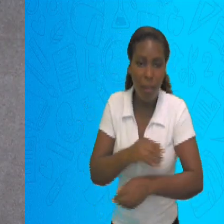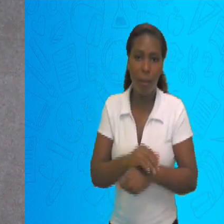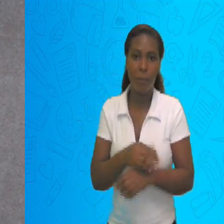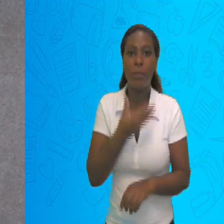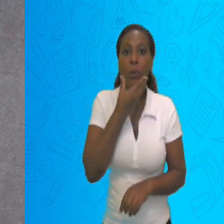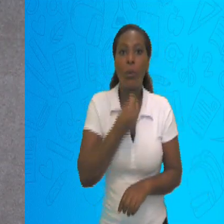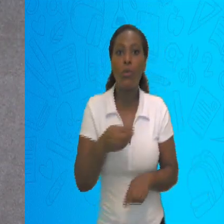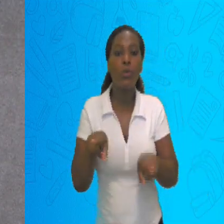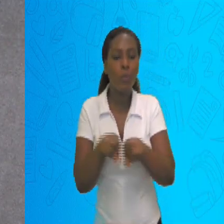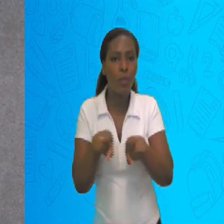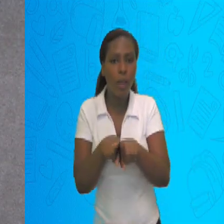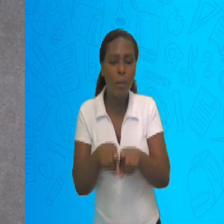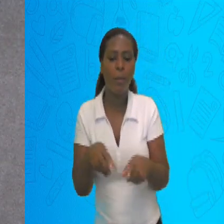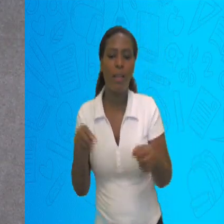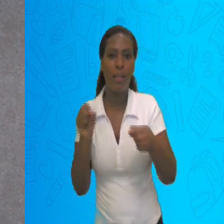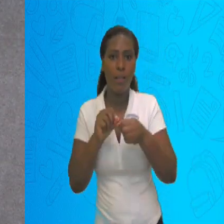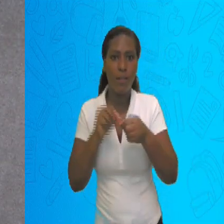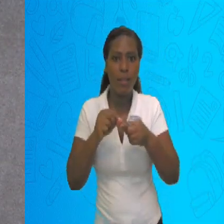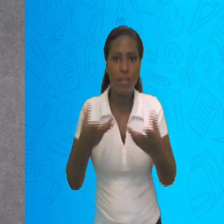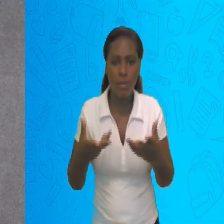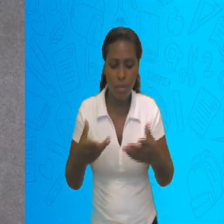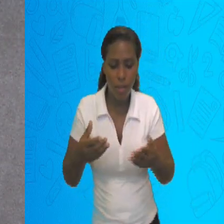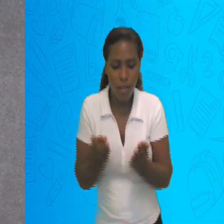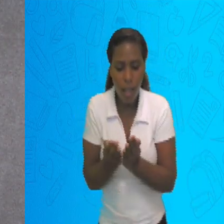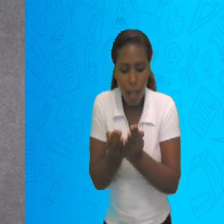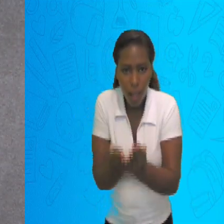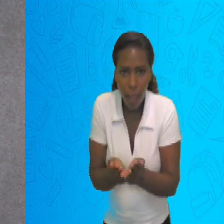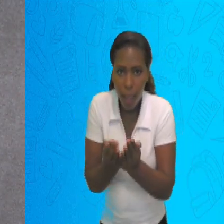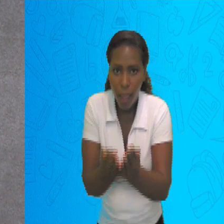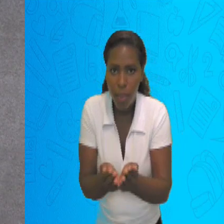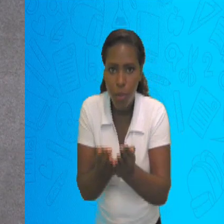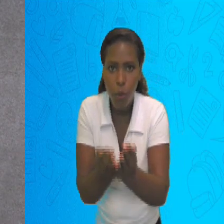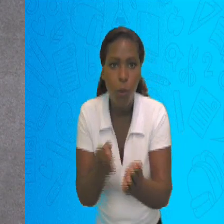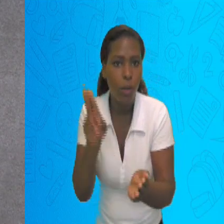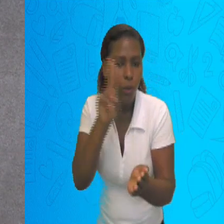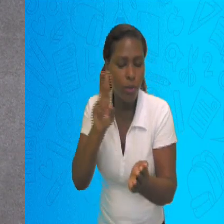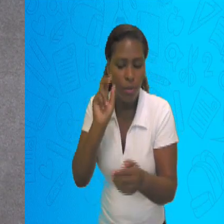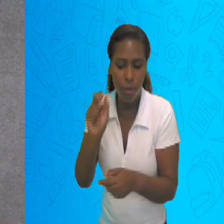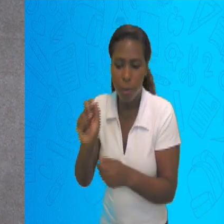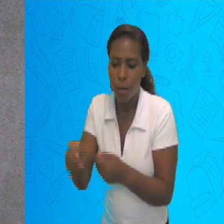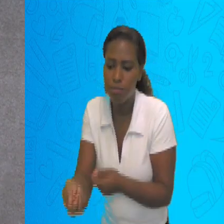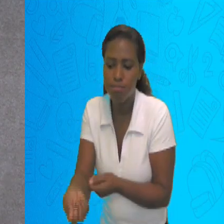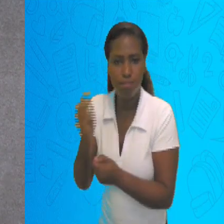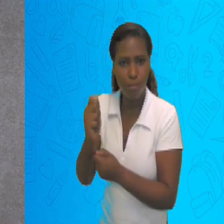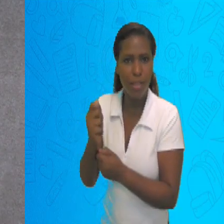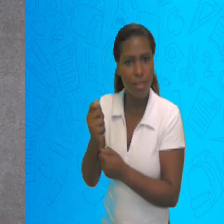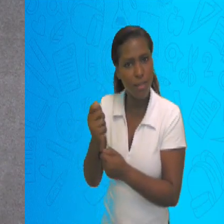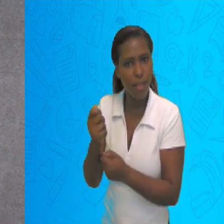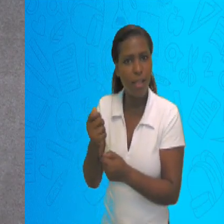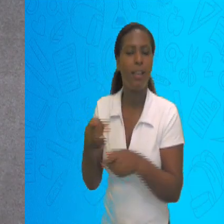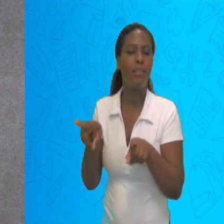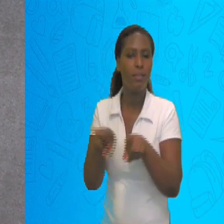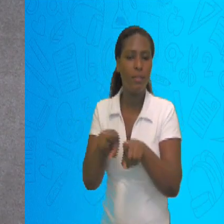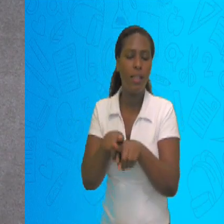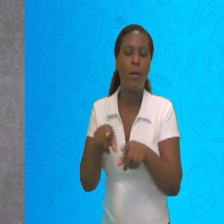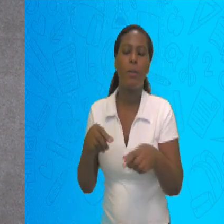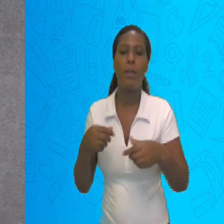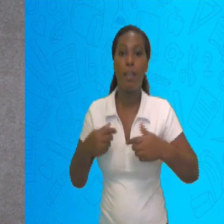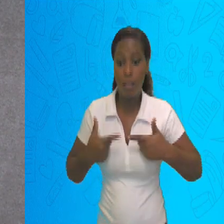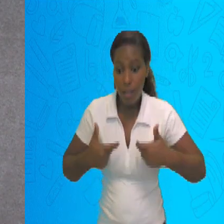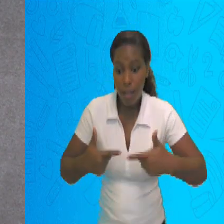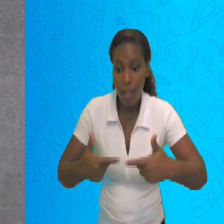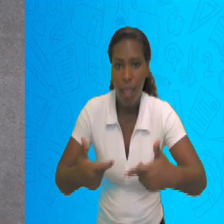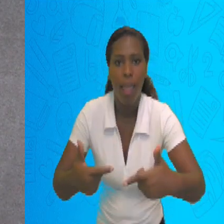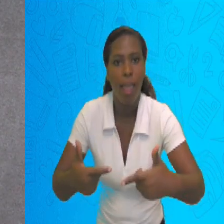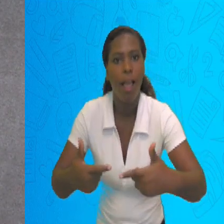eles utilizavam, né, para pescar, para manter a tribo, a sua alimentação. E